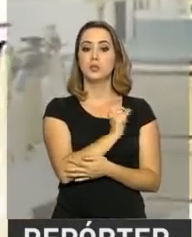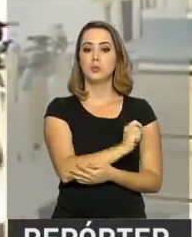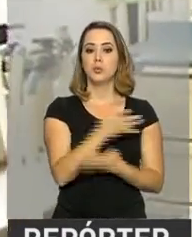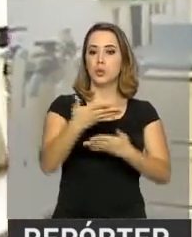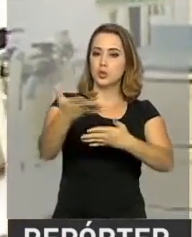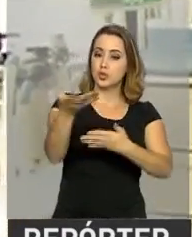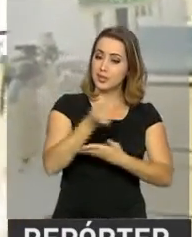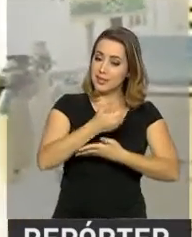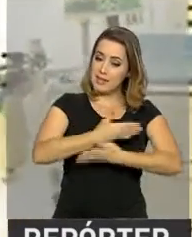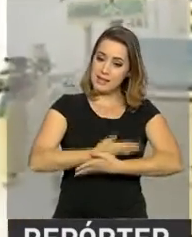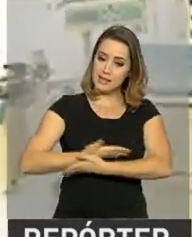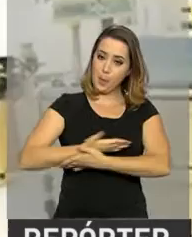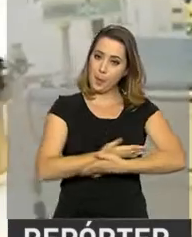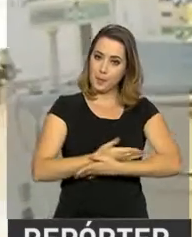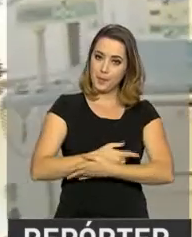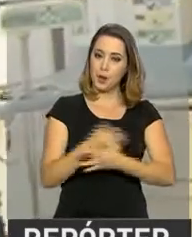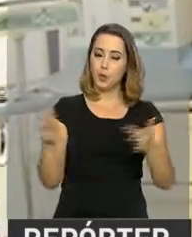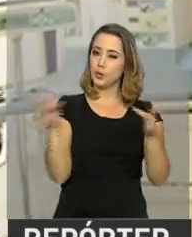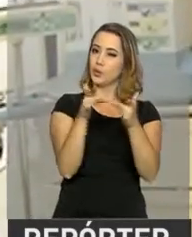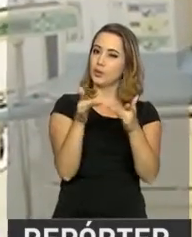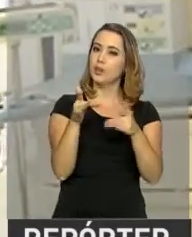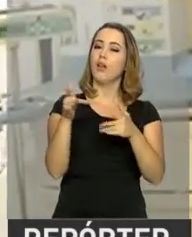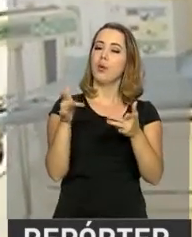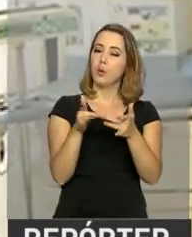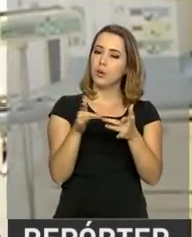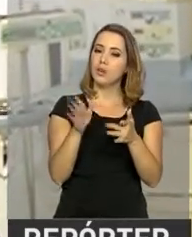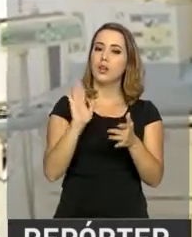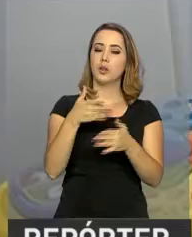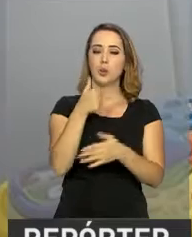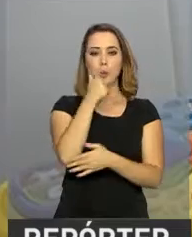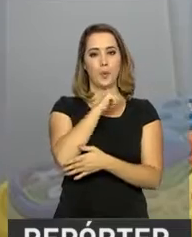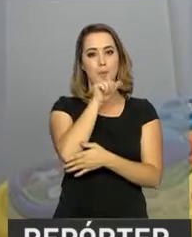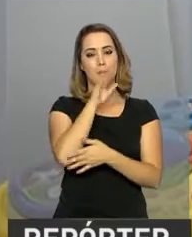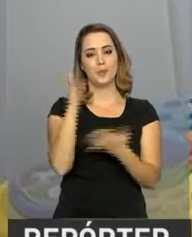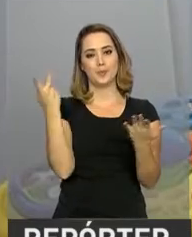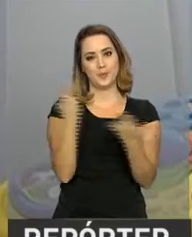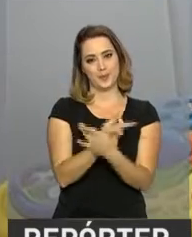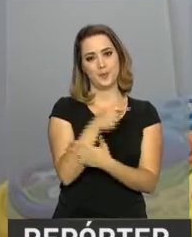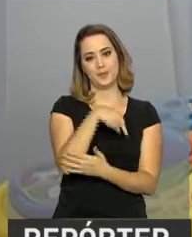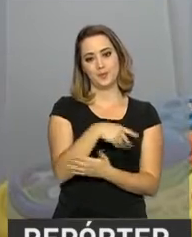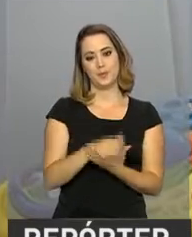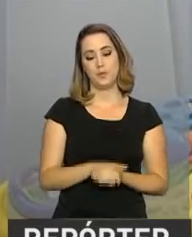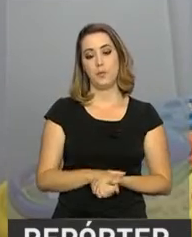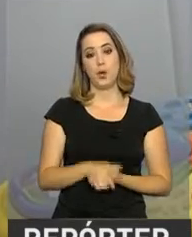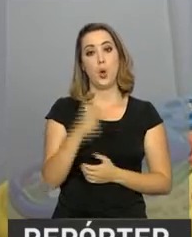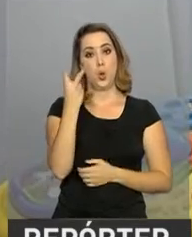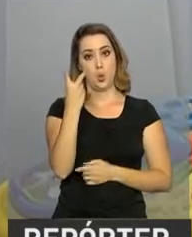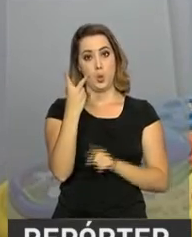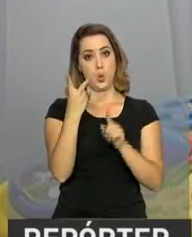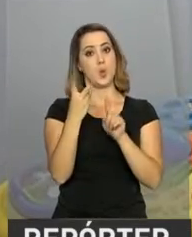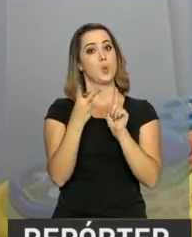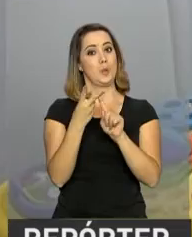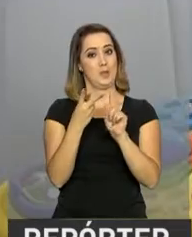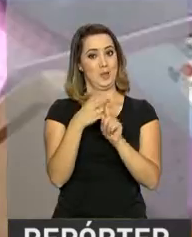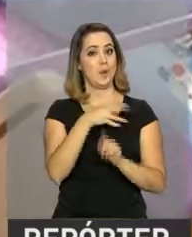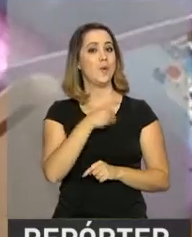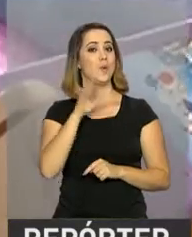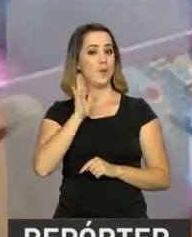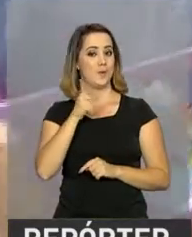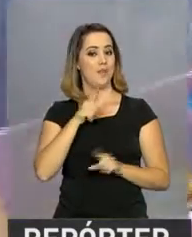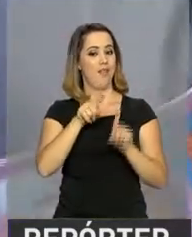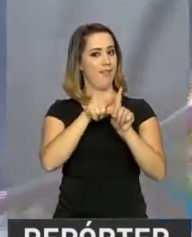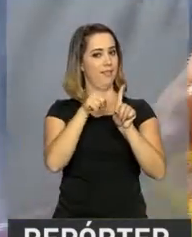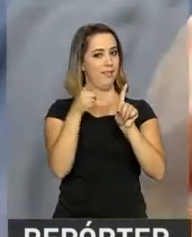e é claro o primeiro contato com a mãe acontece logo que o segundo filho da adriana já está a caminho e ela espera